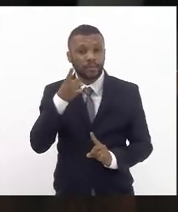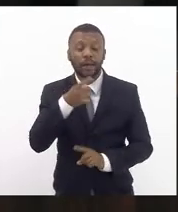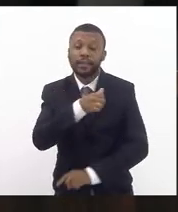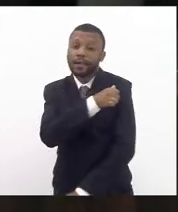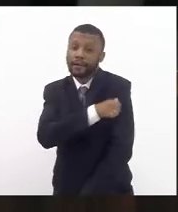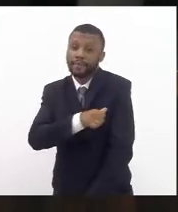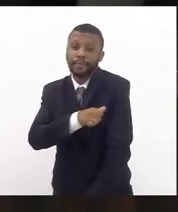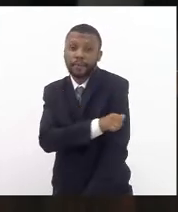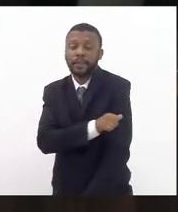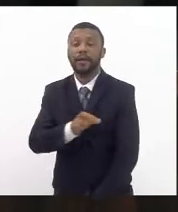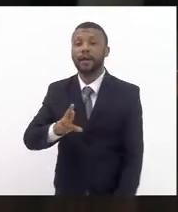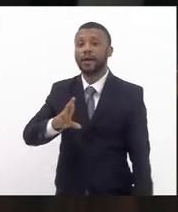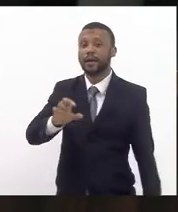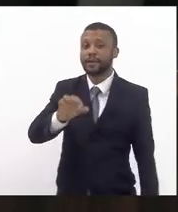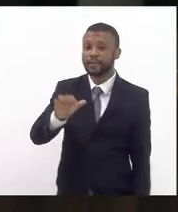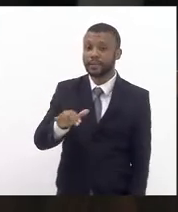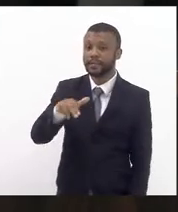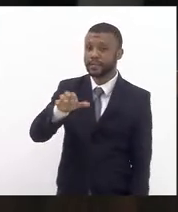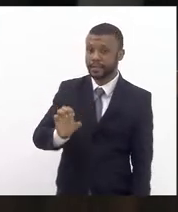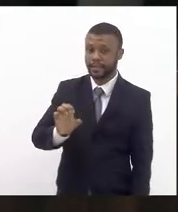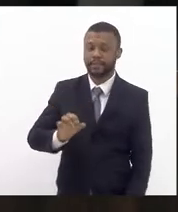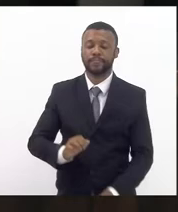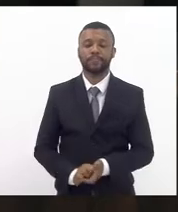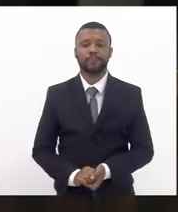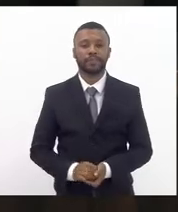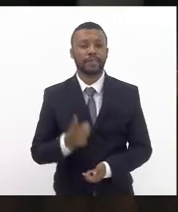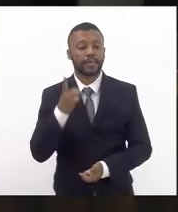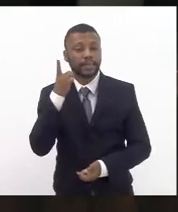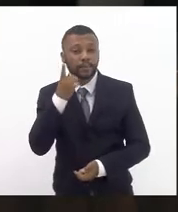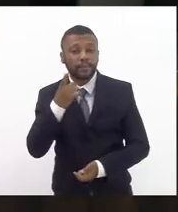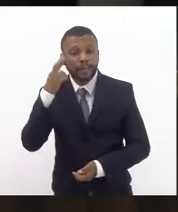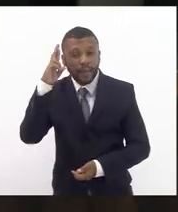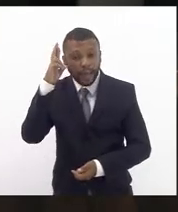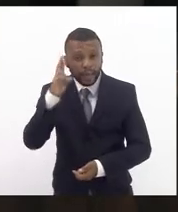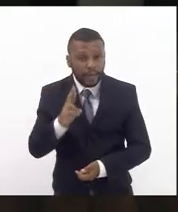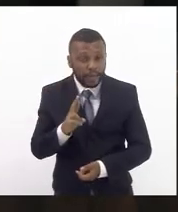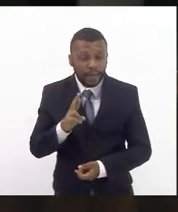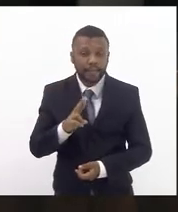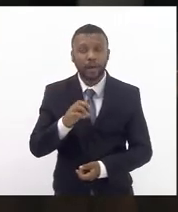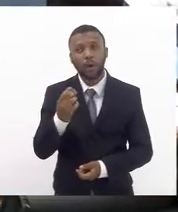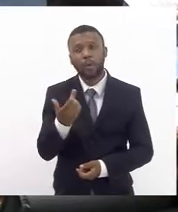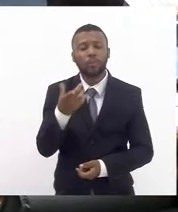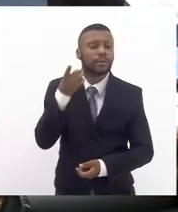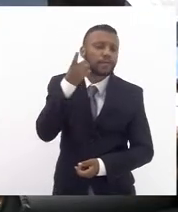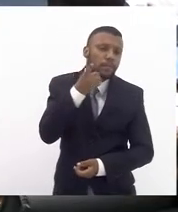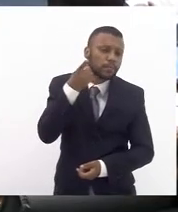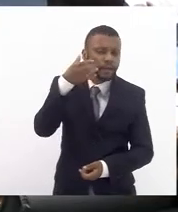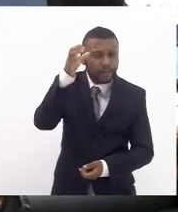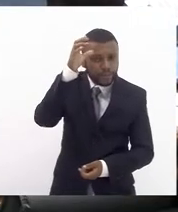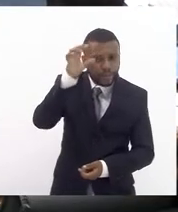enfermeira Rejane. Deputada enfermeira Rejane, deputada Renata Souza, deputada Tia Ju.